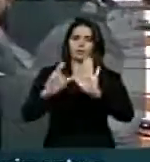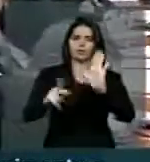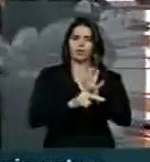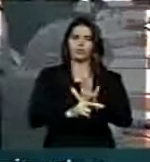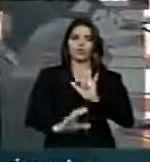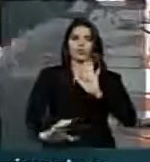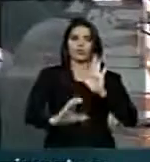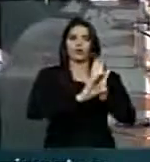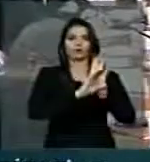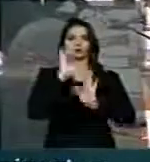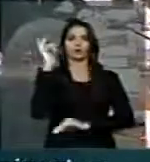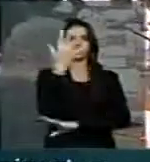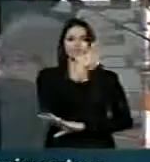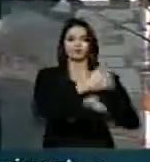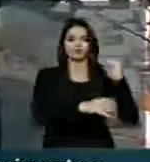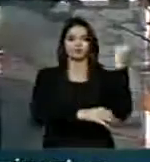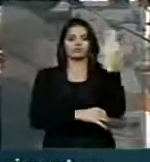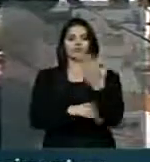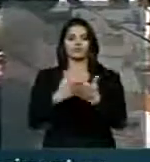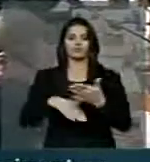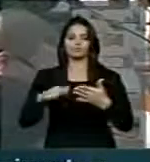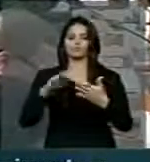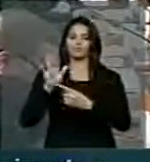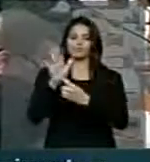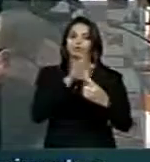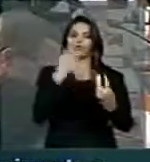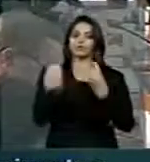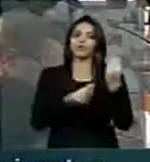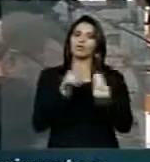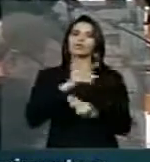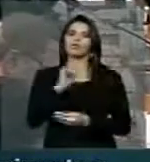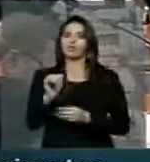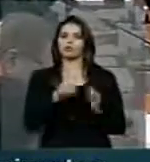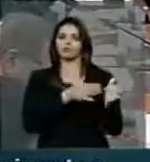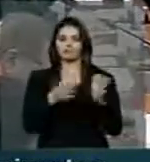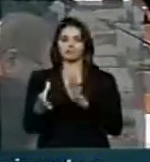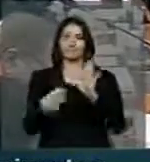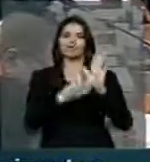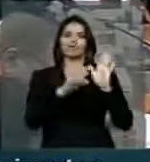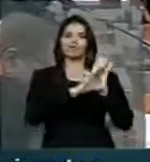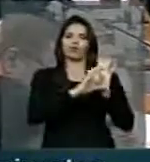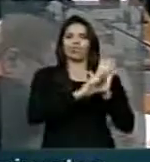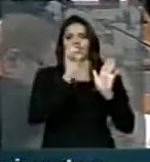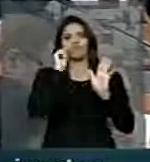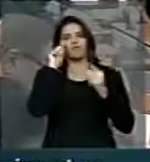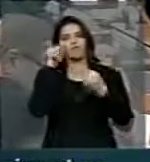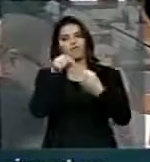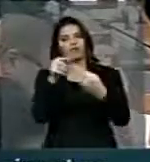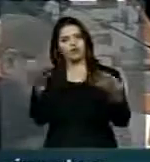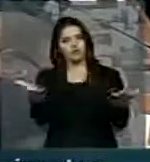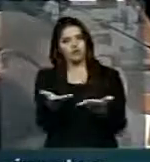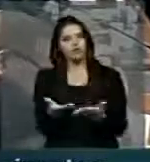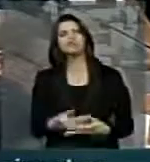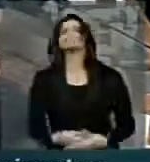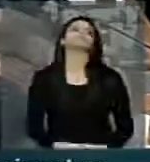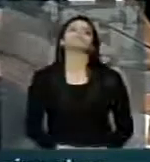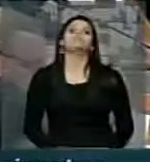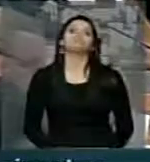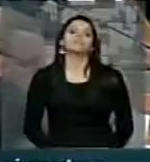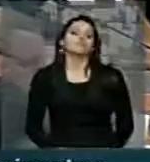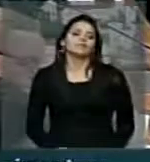eu listei agora, e vou mostrar para os senhores como é que as coisas se colocam, dando foco, obviamente, naquilo